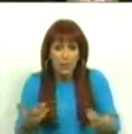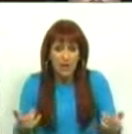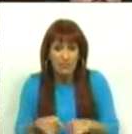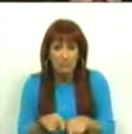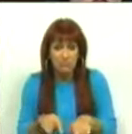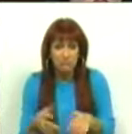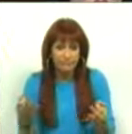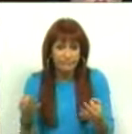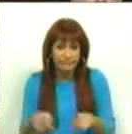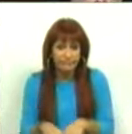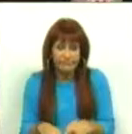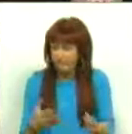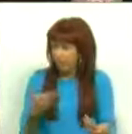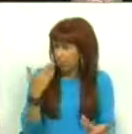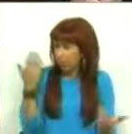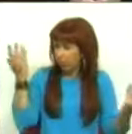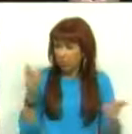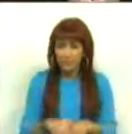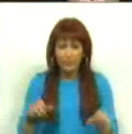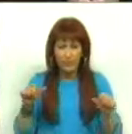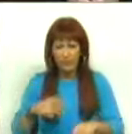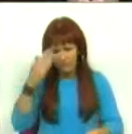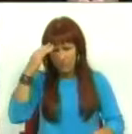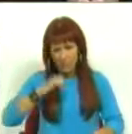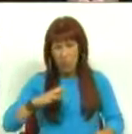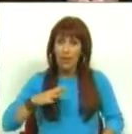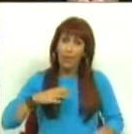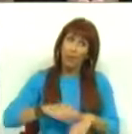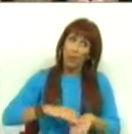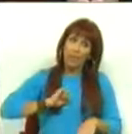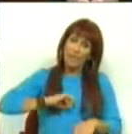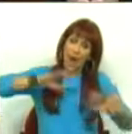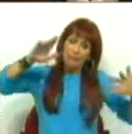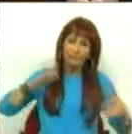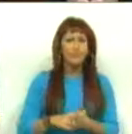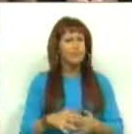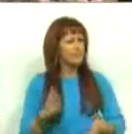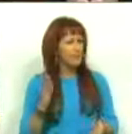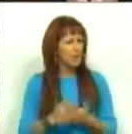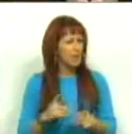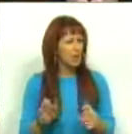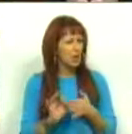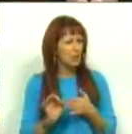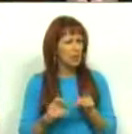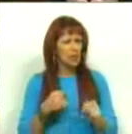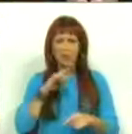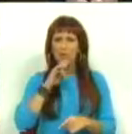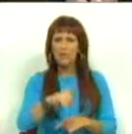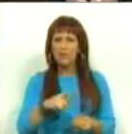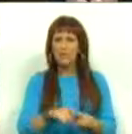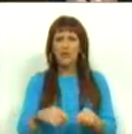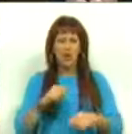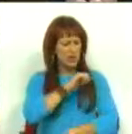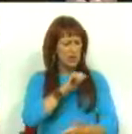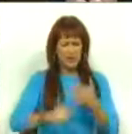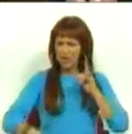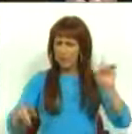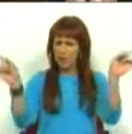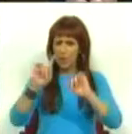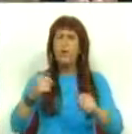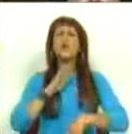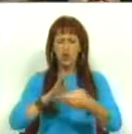preocupação é que é de facto intempestiva e de má consciência. Mas nós não nos ficamos pelo nós bem avisamos, nós não baixamos os